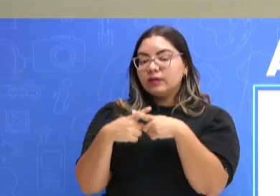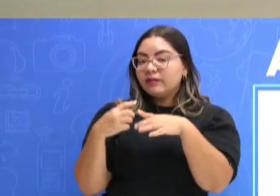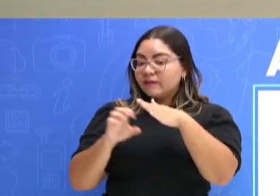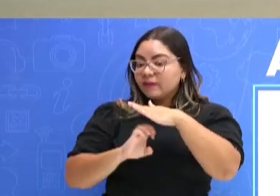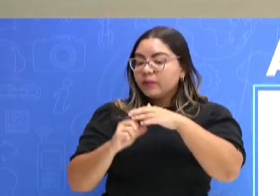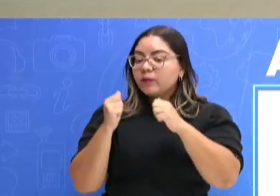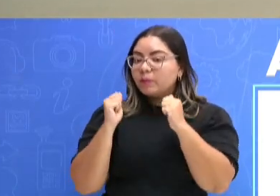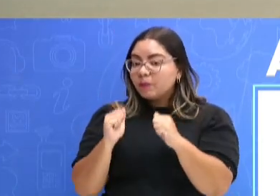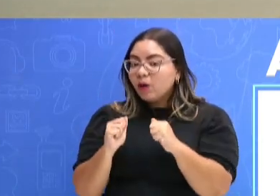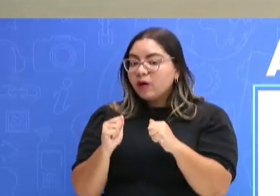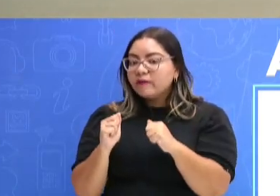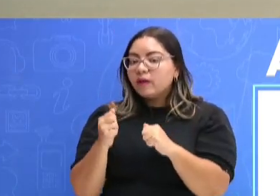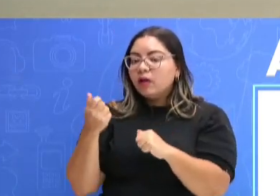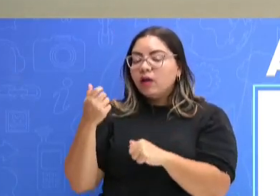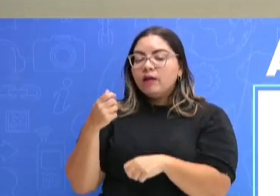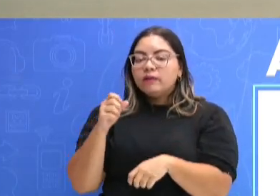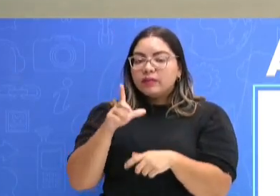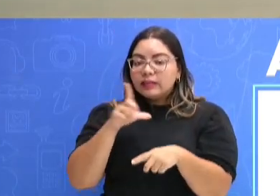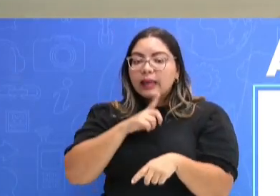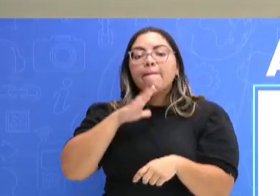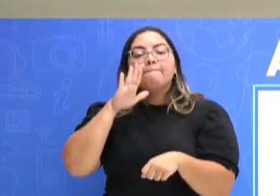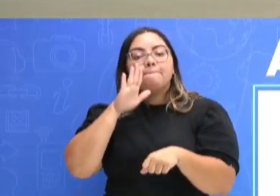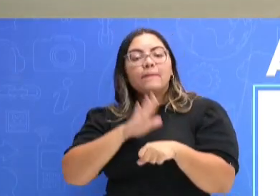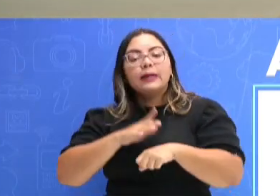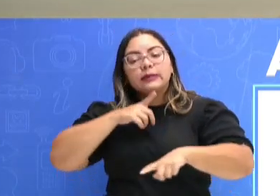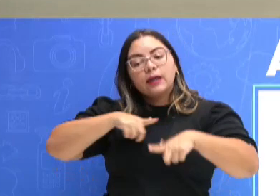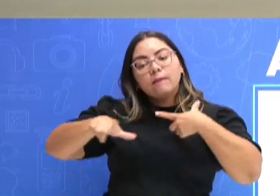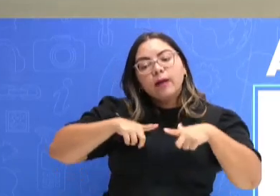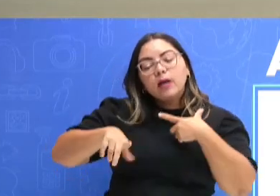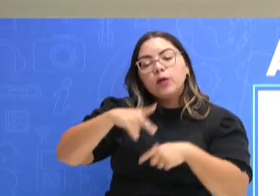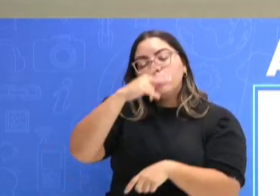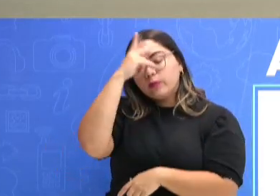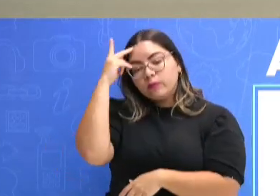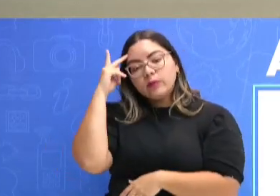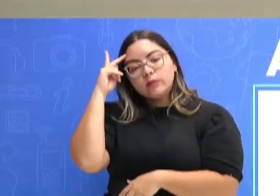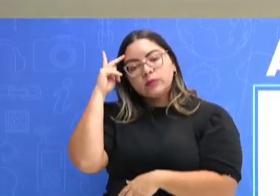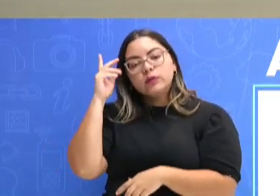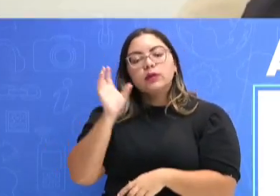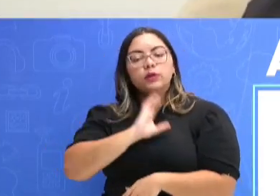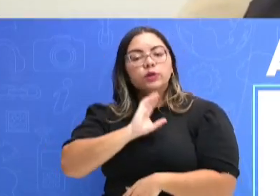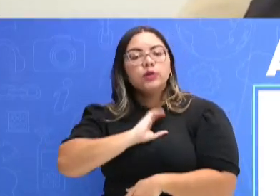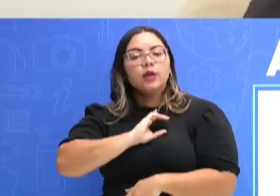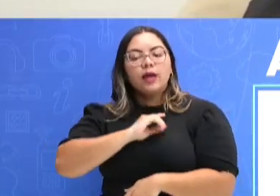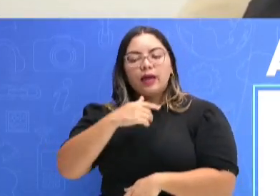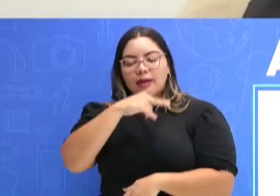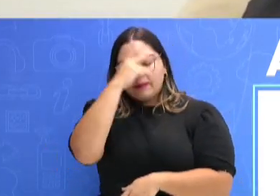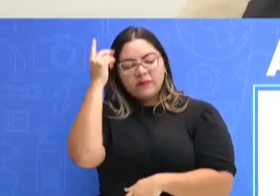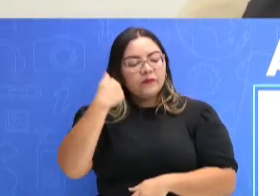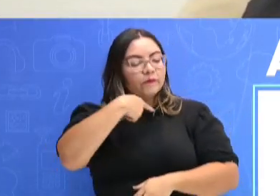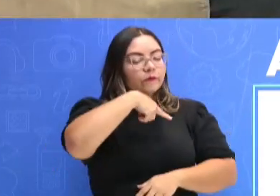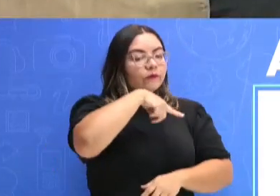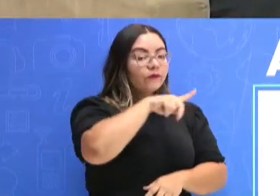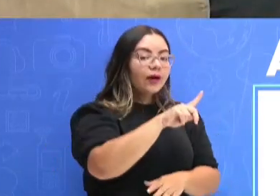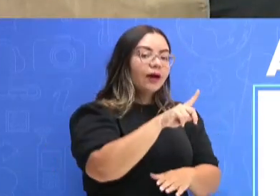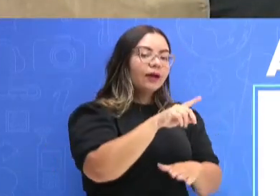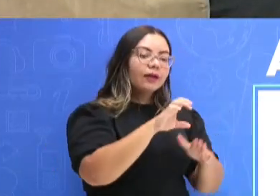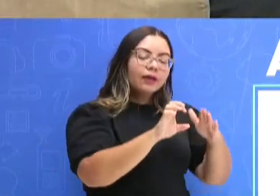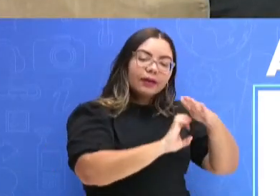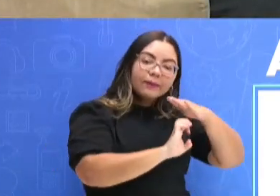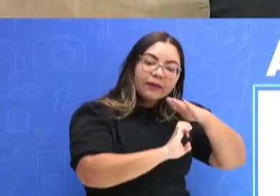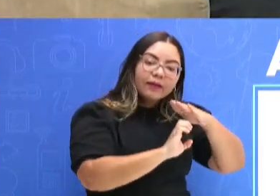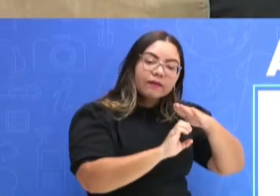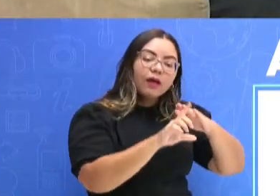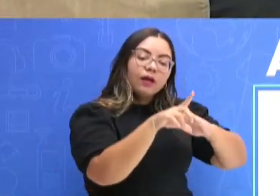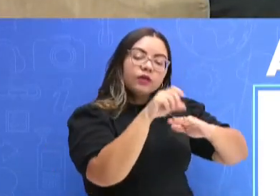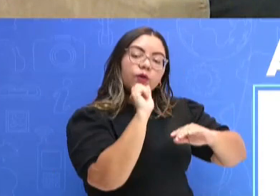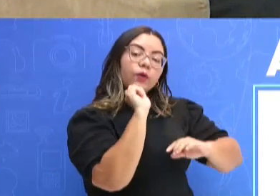continuar contratando. É esse o nosso compromisso. E a pessoa vai lá e vai decidir o que ela quer comprar. Entendi. Ela vai na rede comercial cadastrada e vai decidir o que ela quer comprar. O que